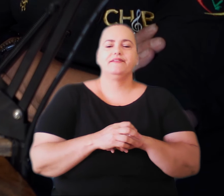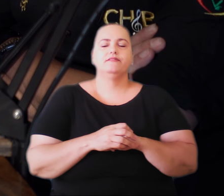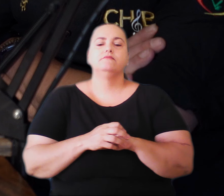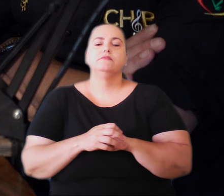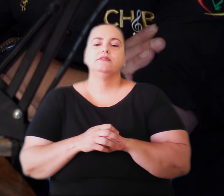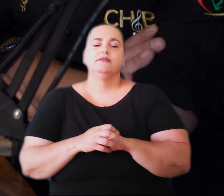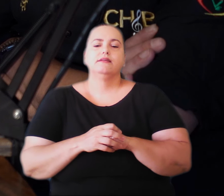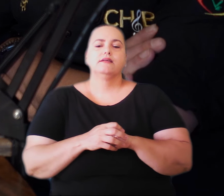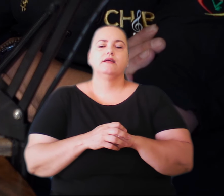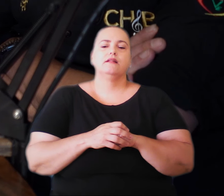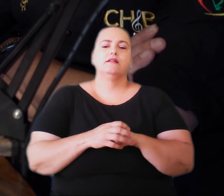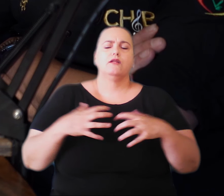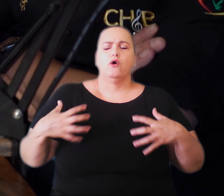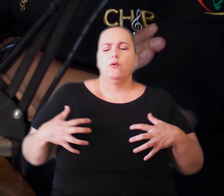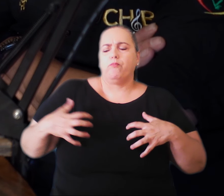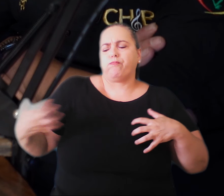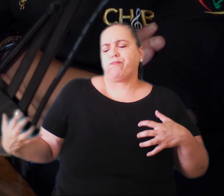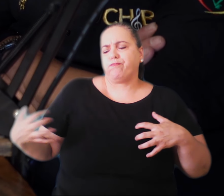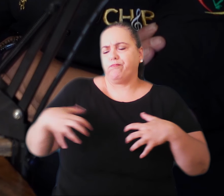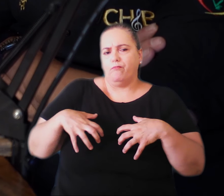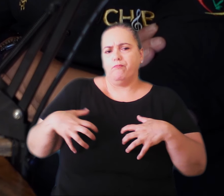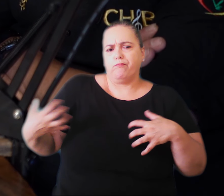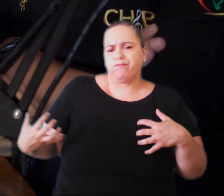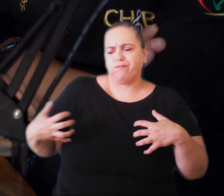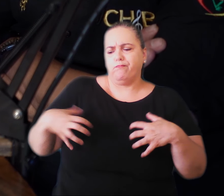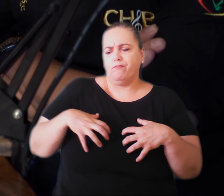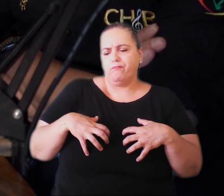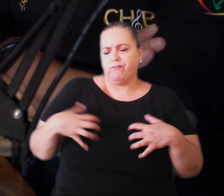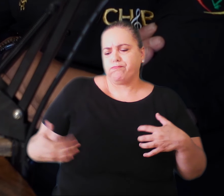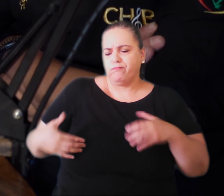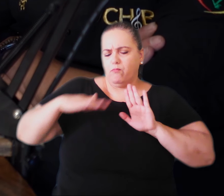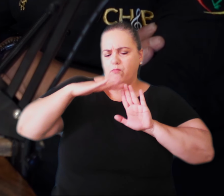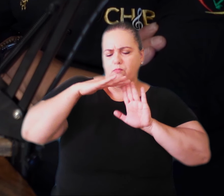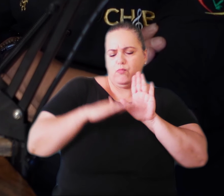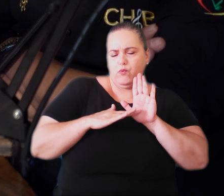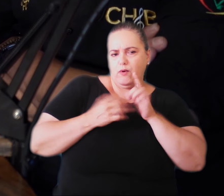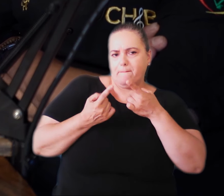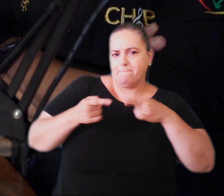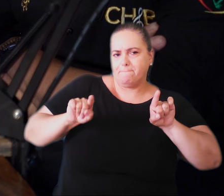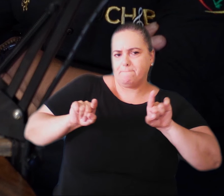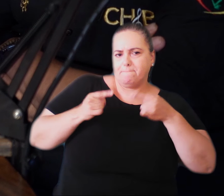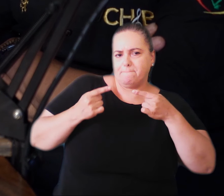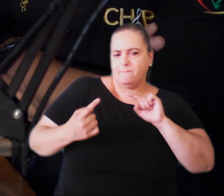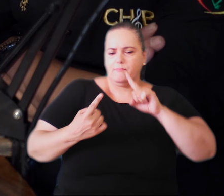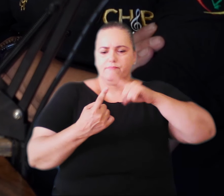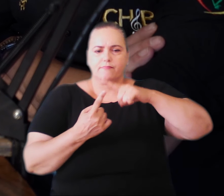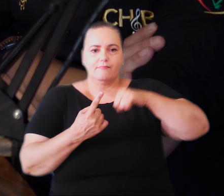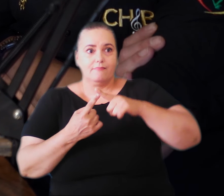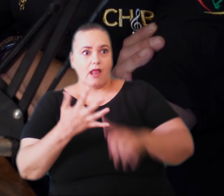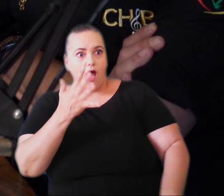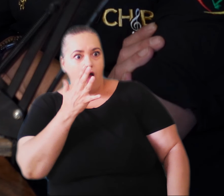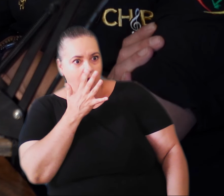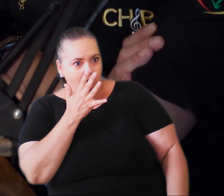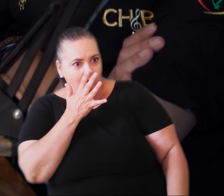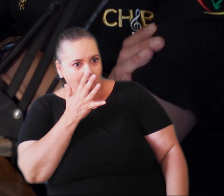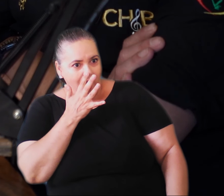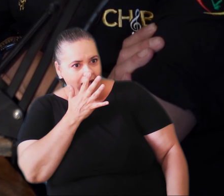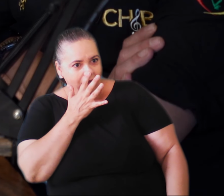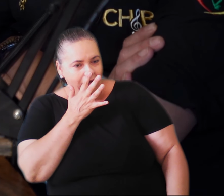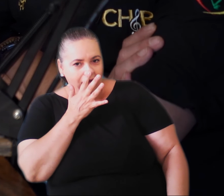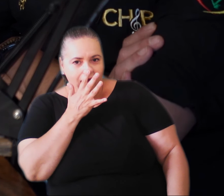aquela pressão assim precisa das escalas, né? A gente fica admirando até hoje. Olha